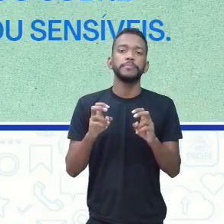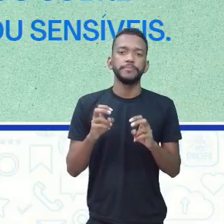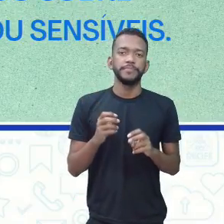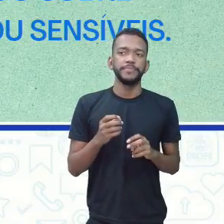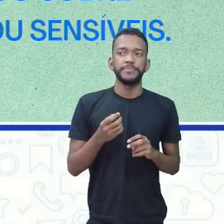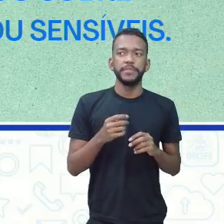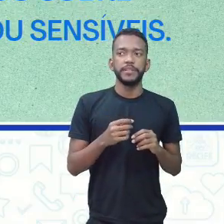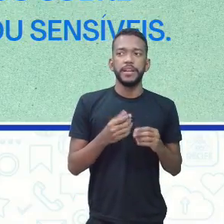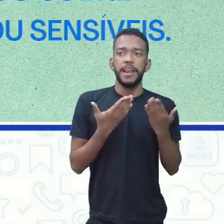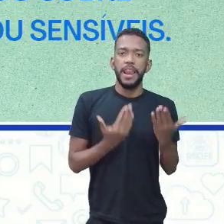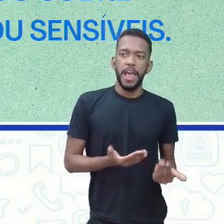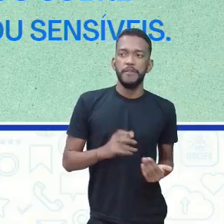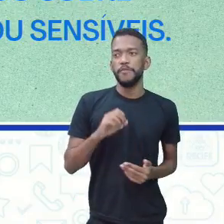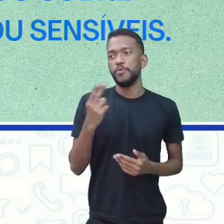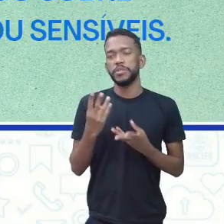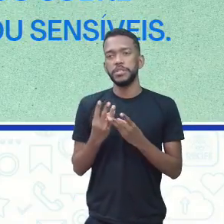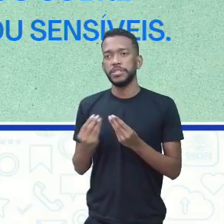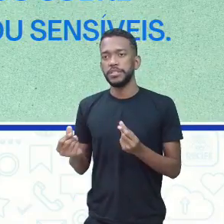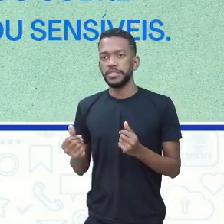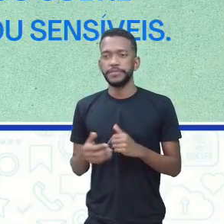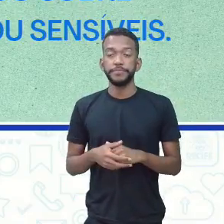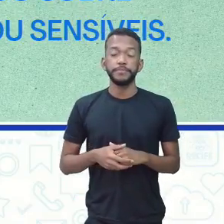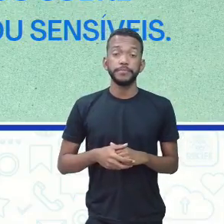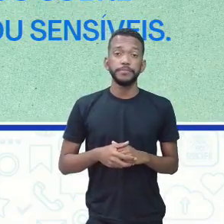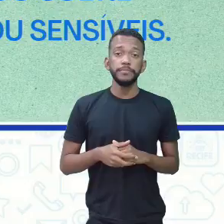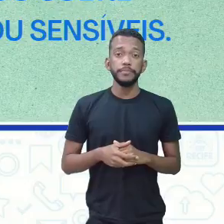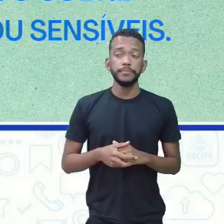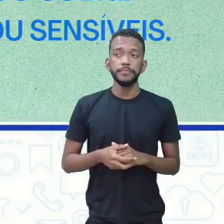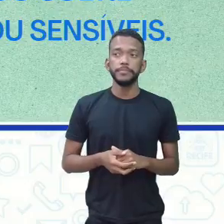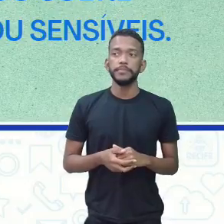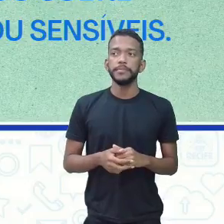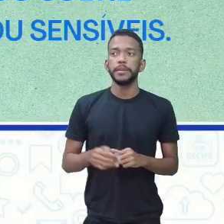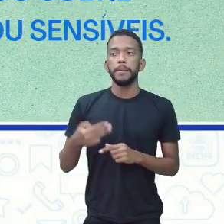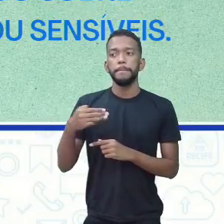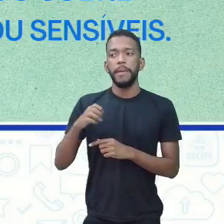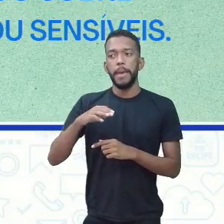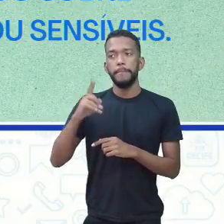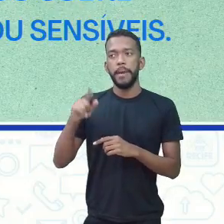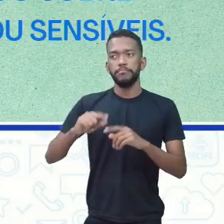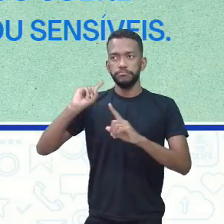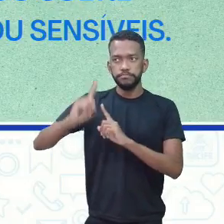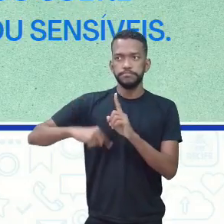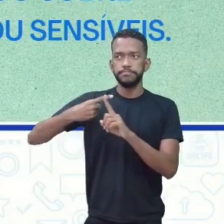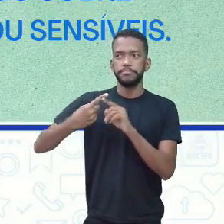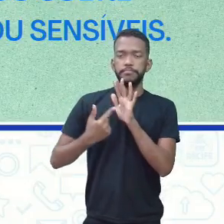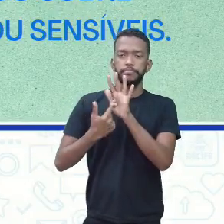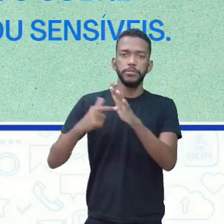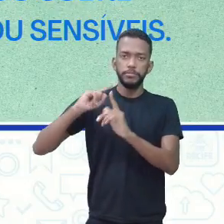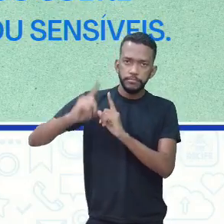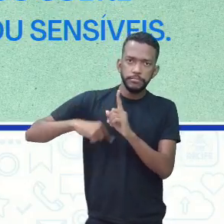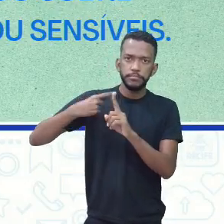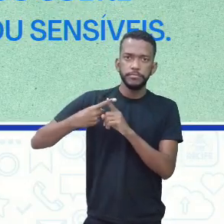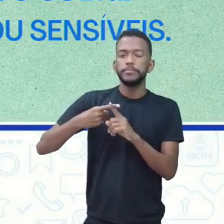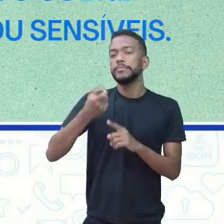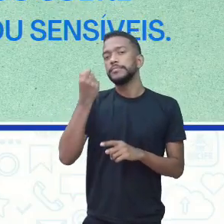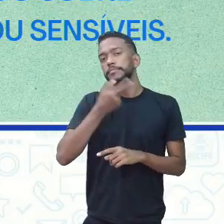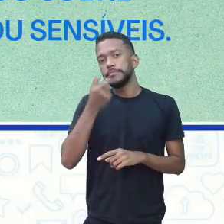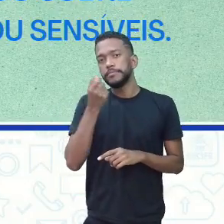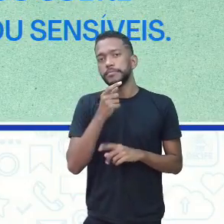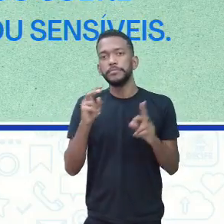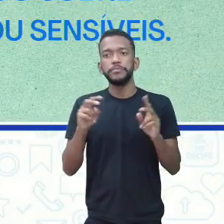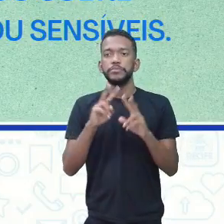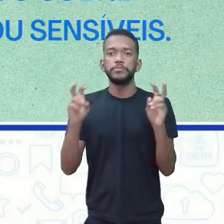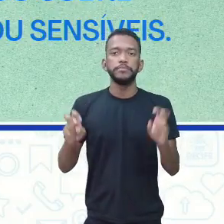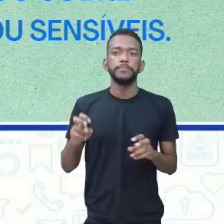posso utilizar o meme para reforçar uma ideia leve e engraçada a respeito de um tema